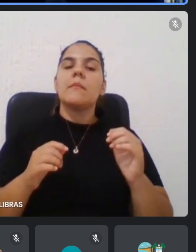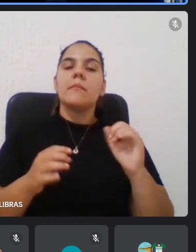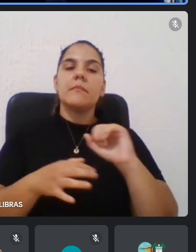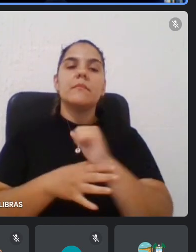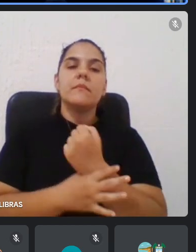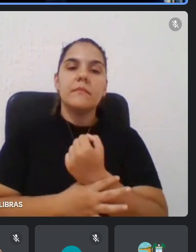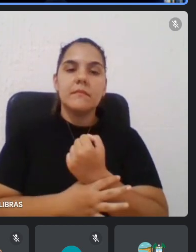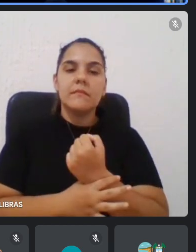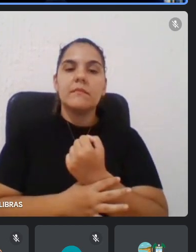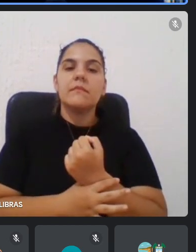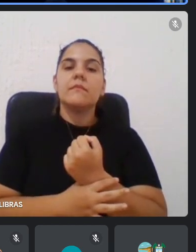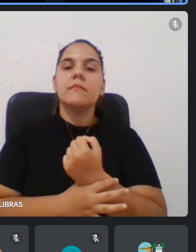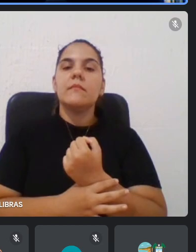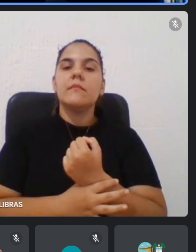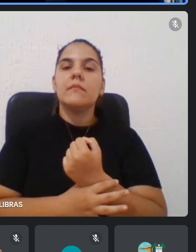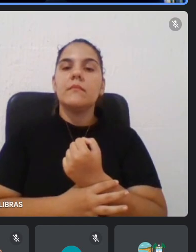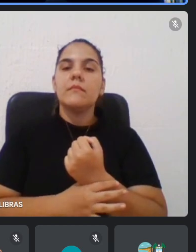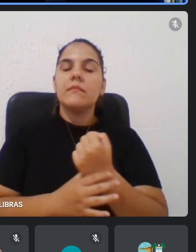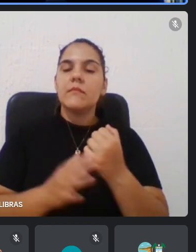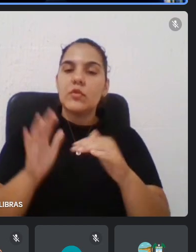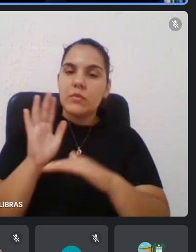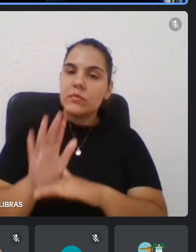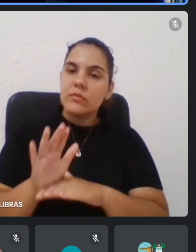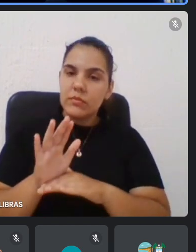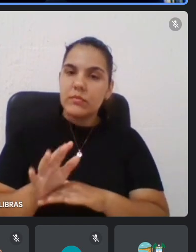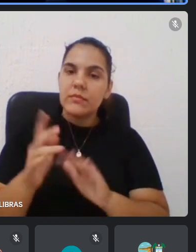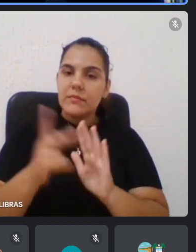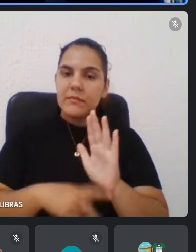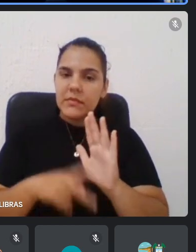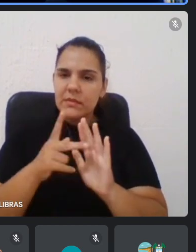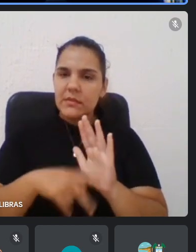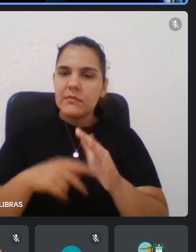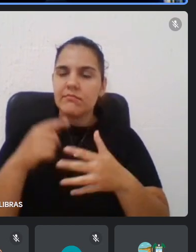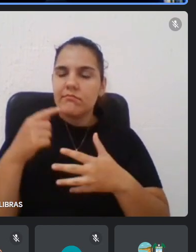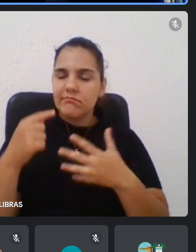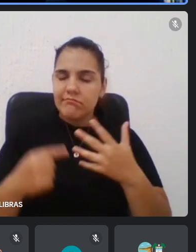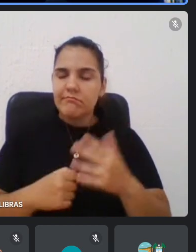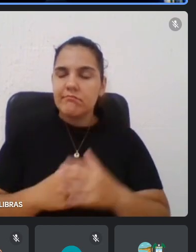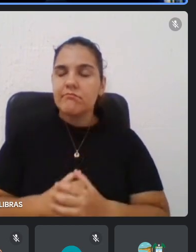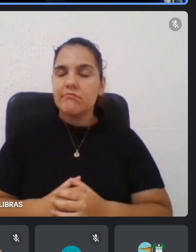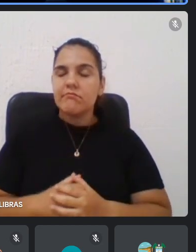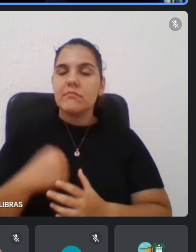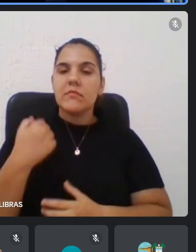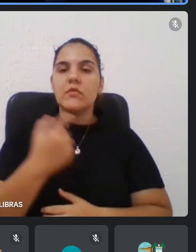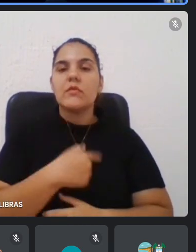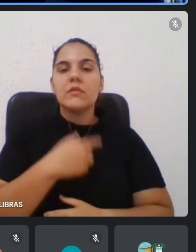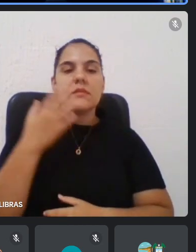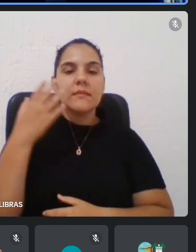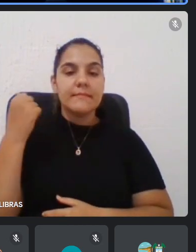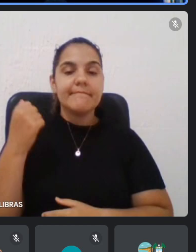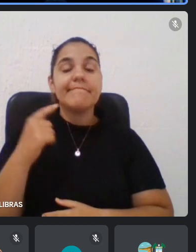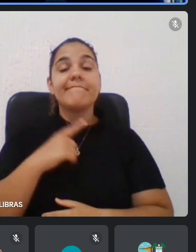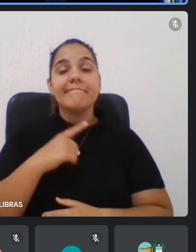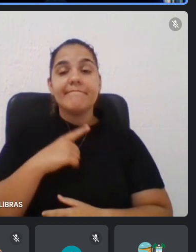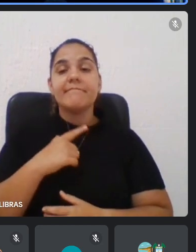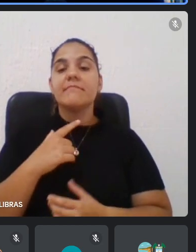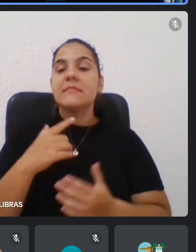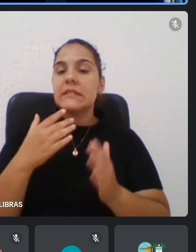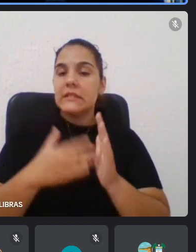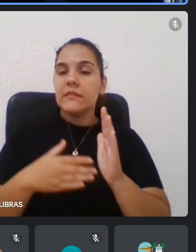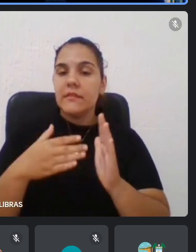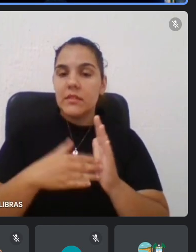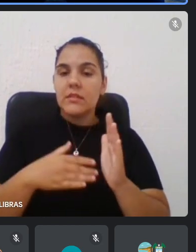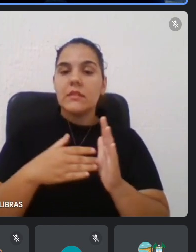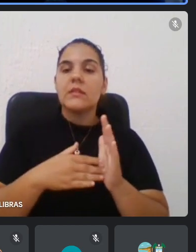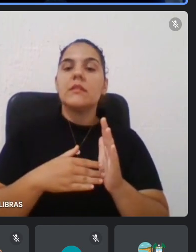ativa, o auxílio de projetos, a gente sabe que existem dificuldades em alguns grupos